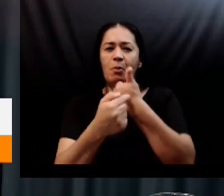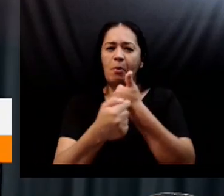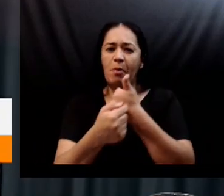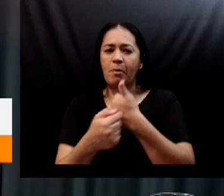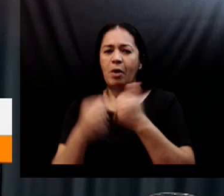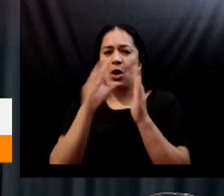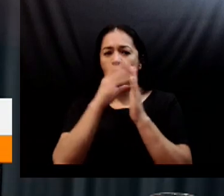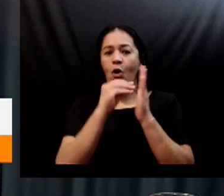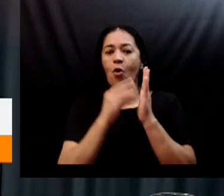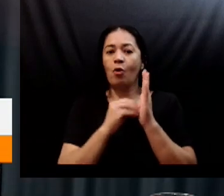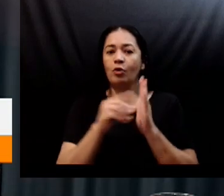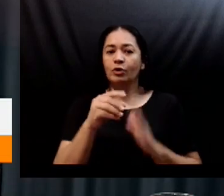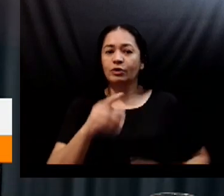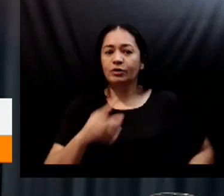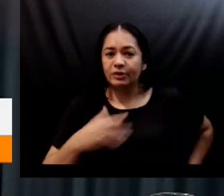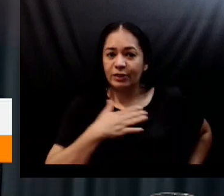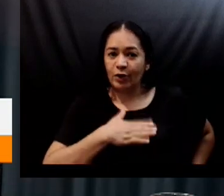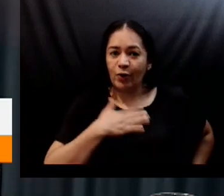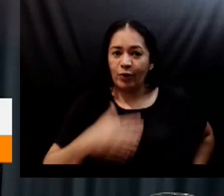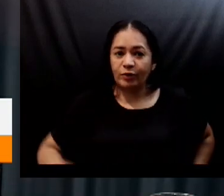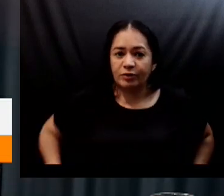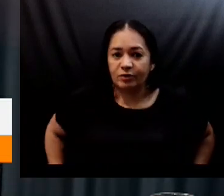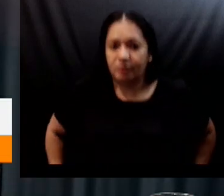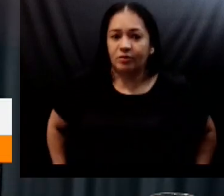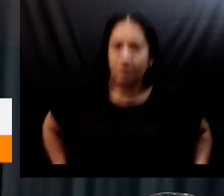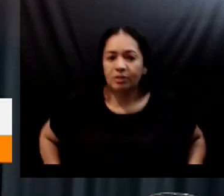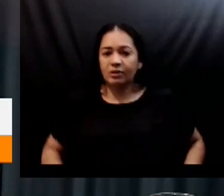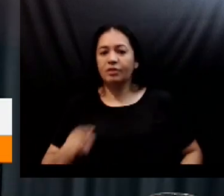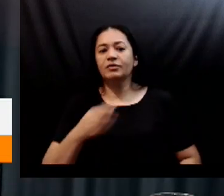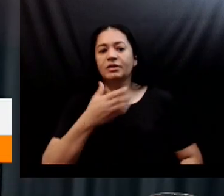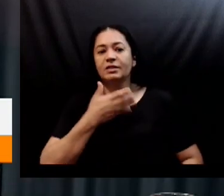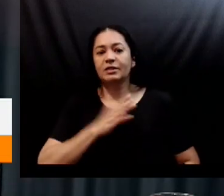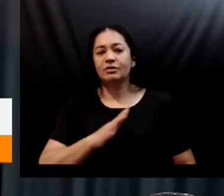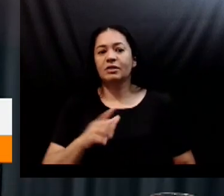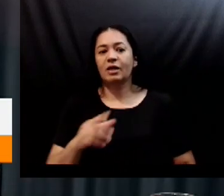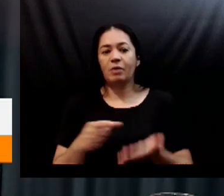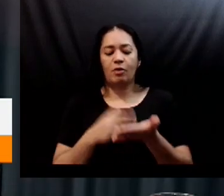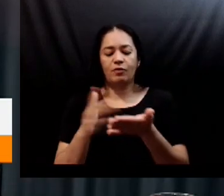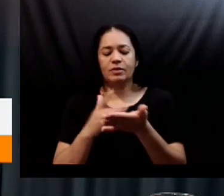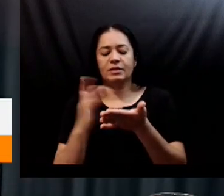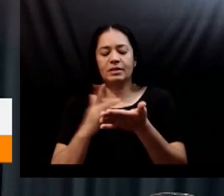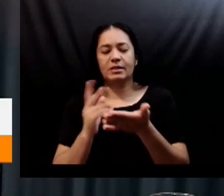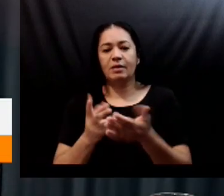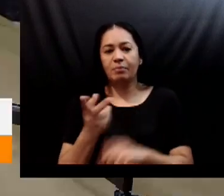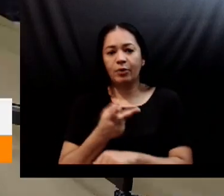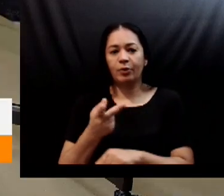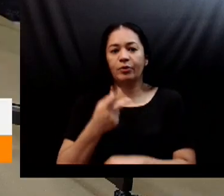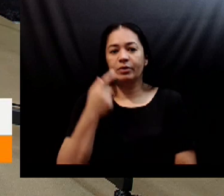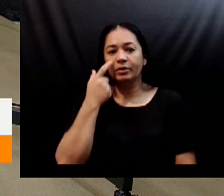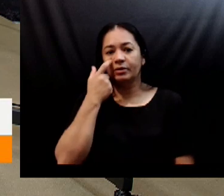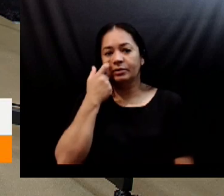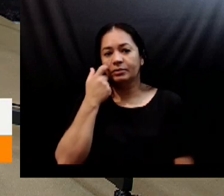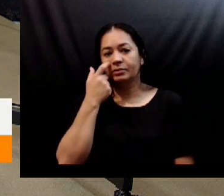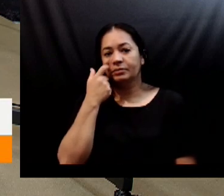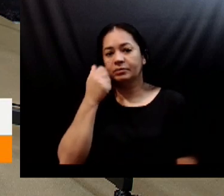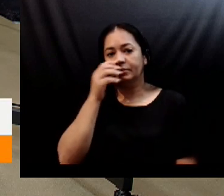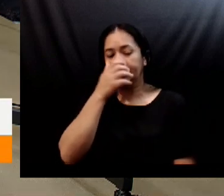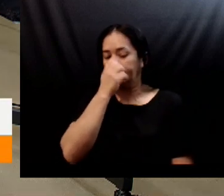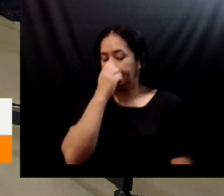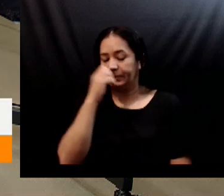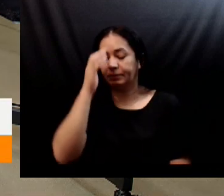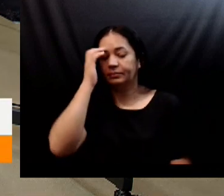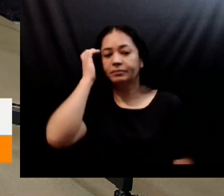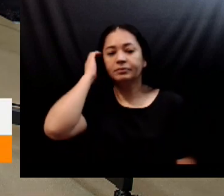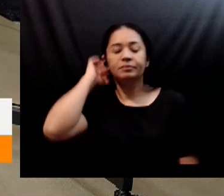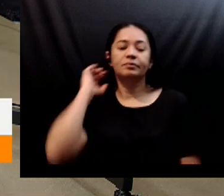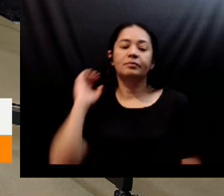vez em quando. E aí você não sabe quando esse de vez em quando vem, então você está sempre ali em busca, e aí é um Então, ciclo. agora eu pergunto para a Flávia, já